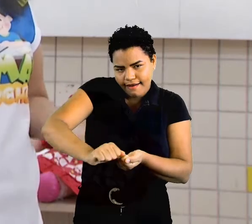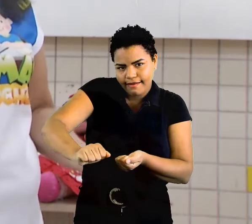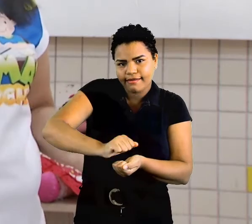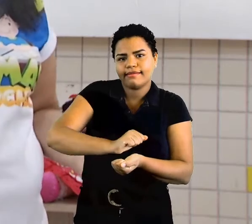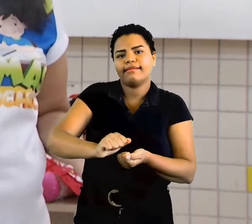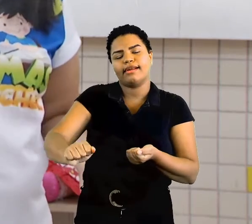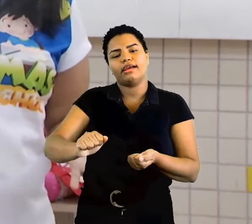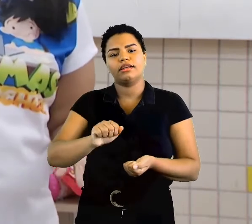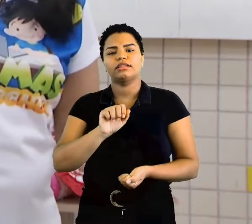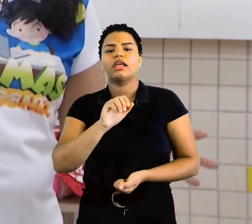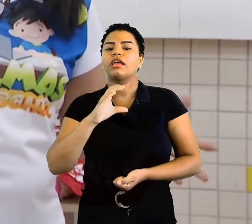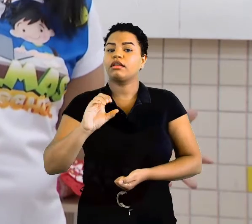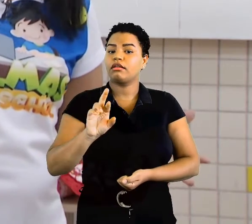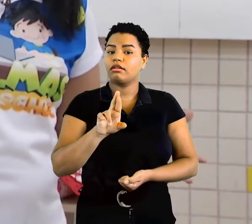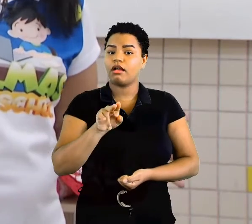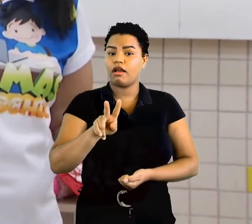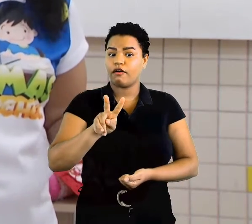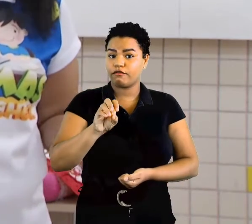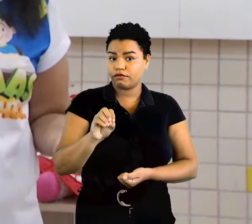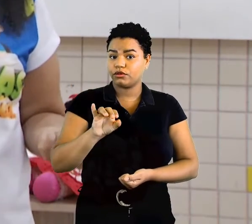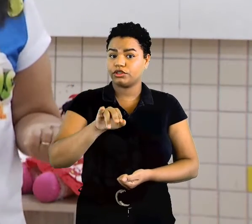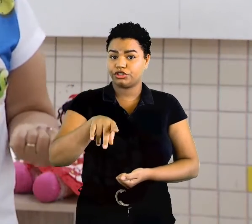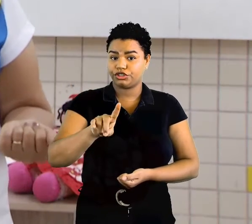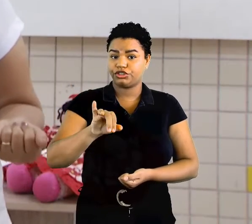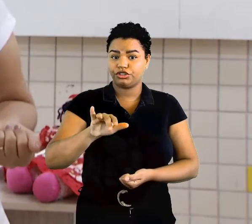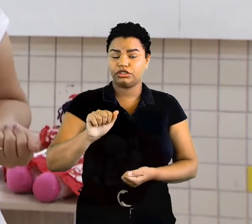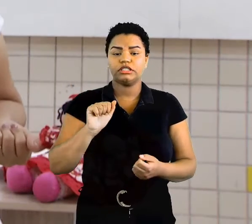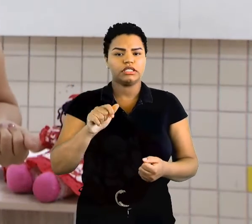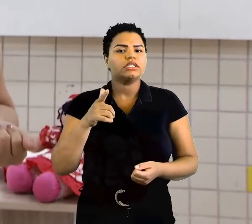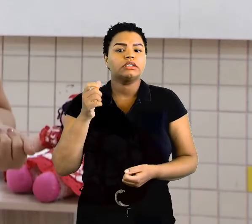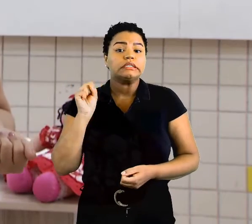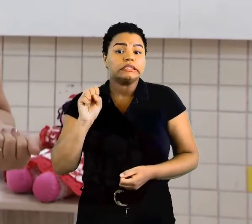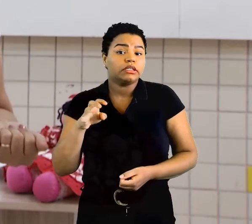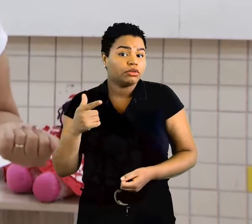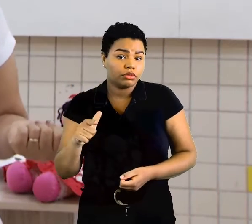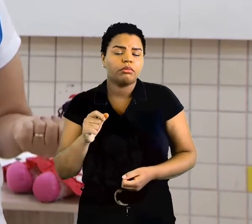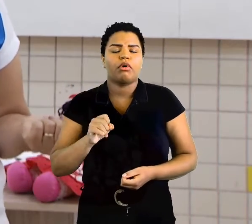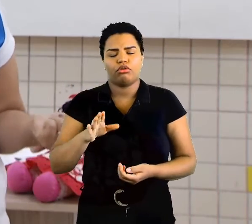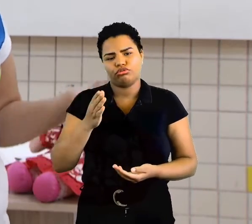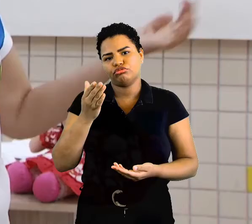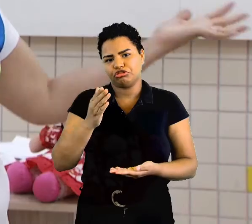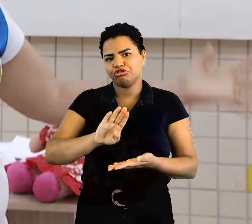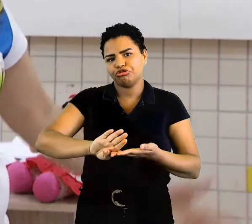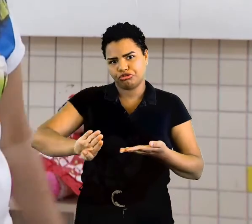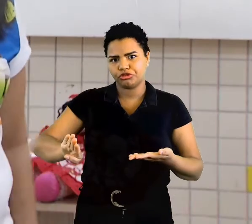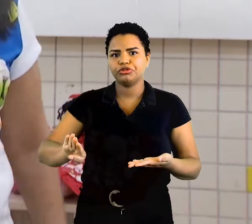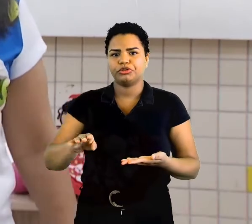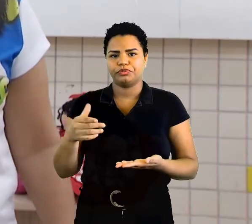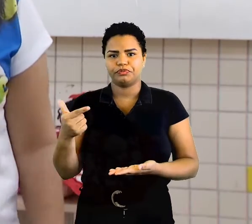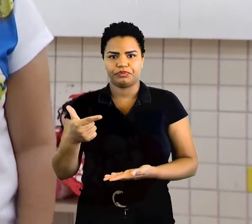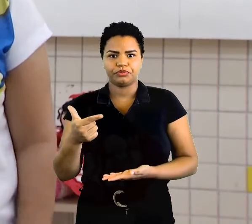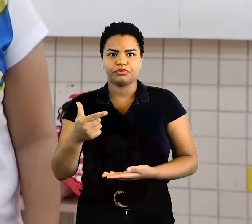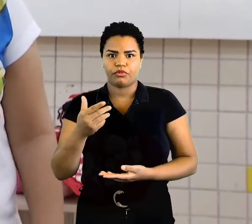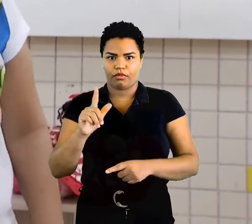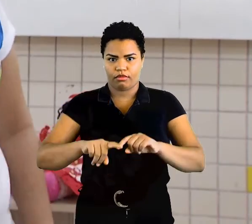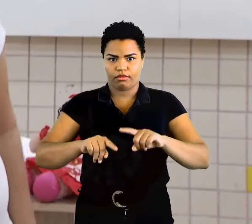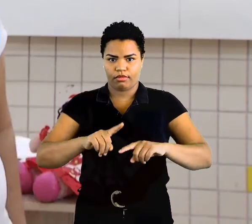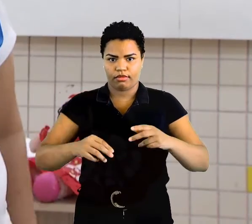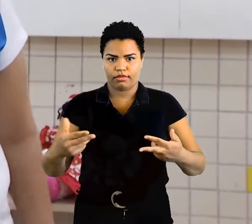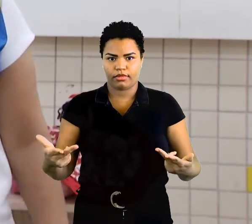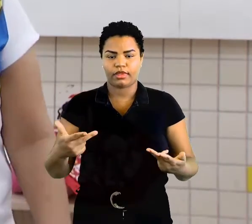dois ingredientes. Preparou tudo? Organizou? Mãos na massa. E no final, nós vamos descobrir se a